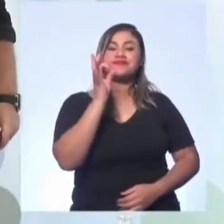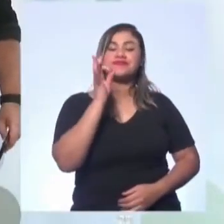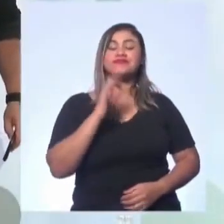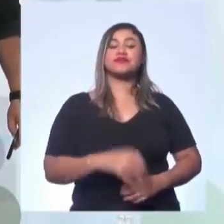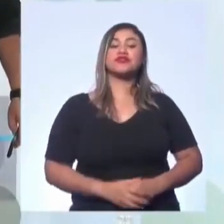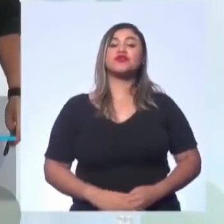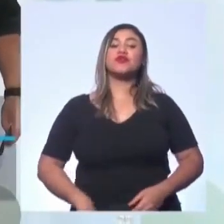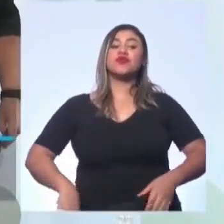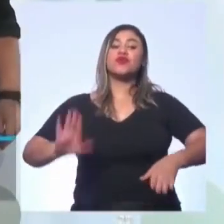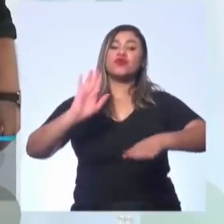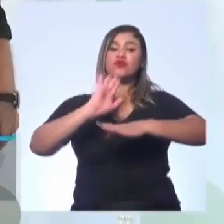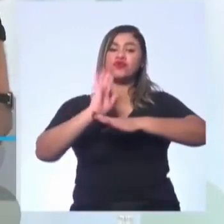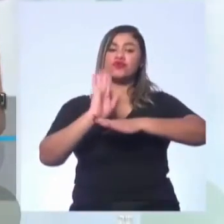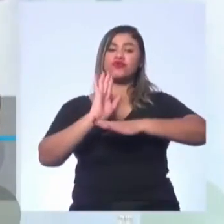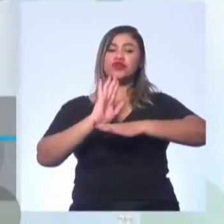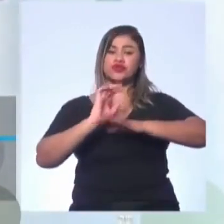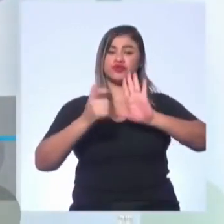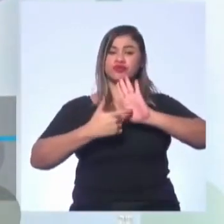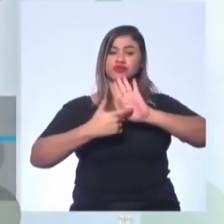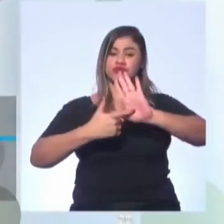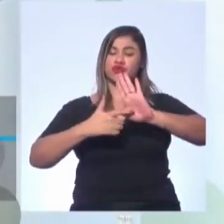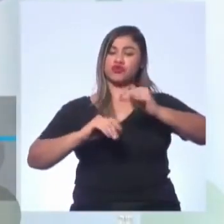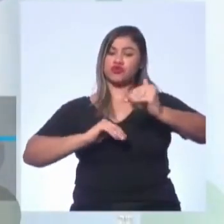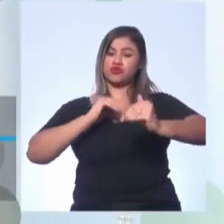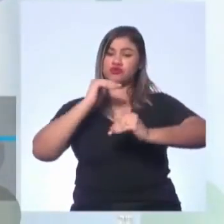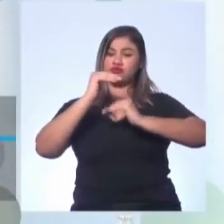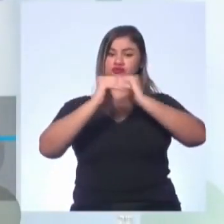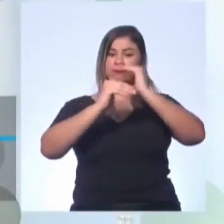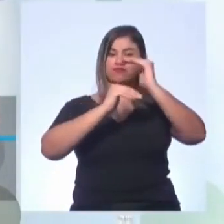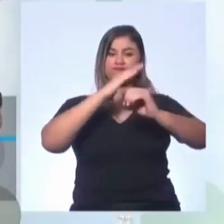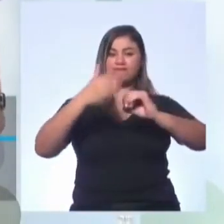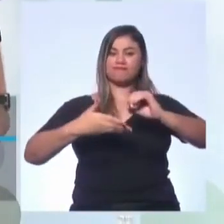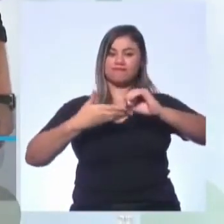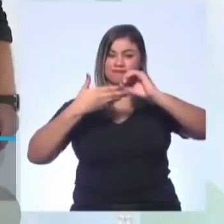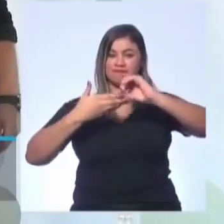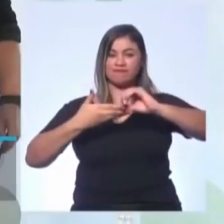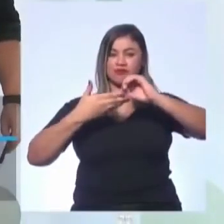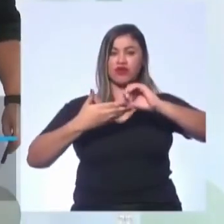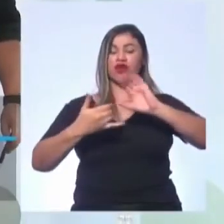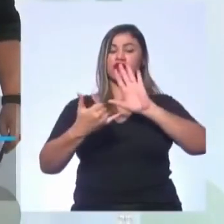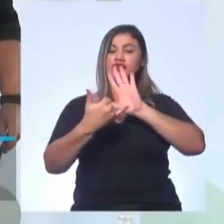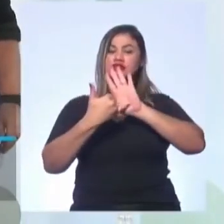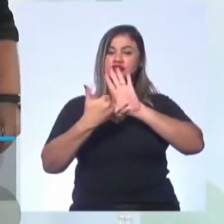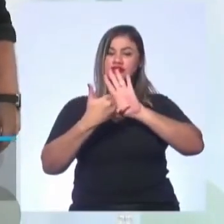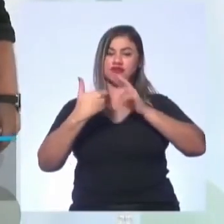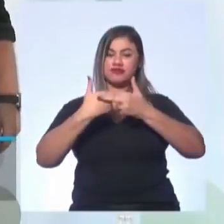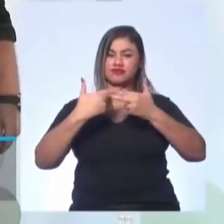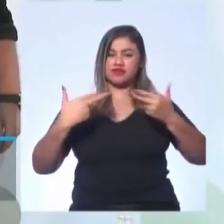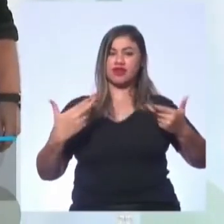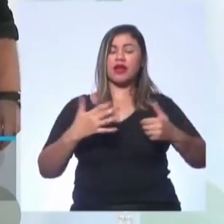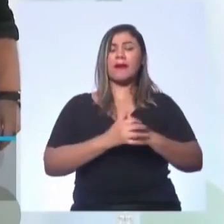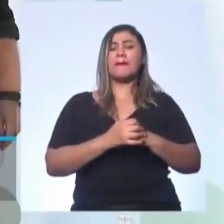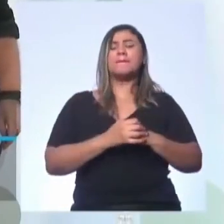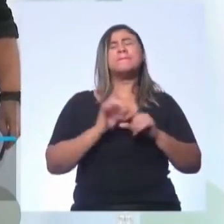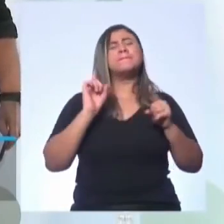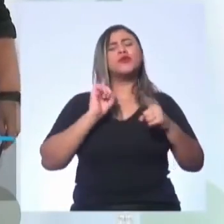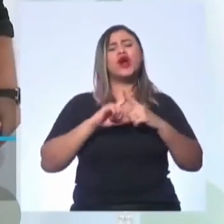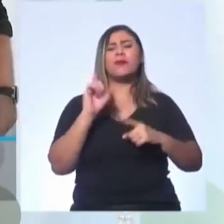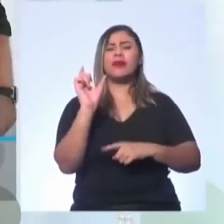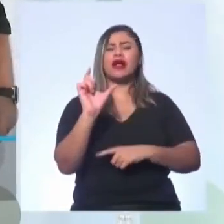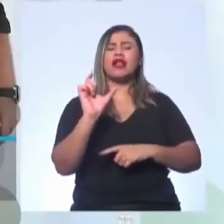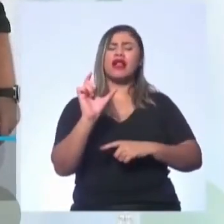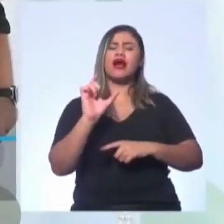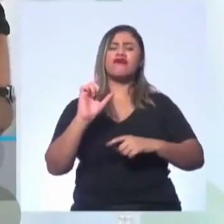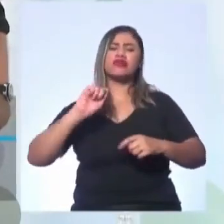né, mostrou aí a questão aí do desenvolvimento sustentável e os seus indicadores, né? Porque essa palavra aí de